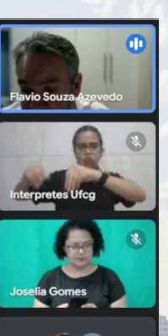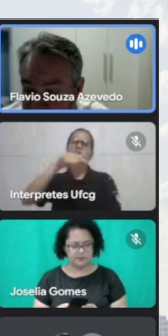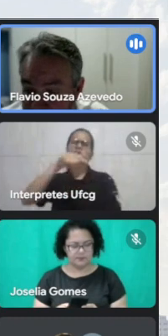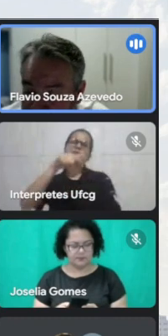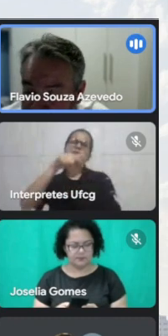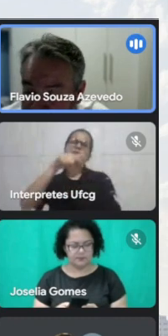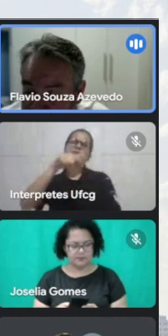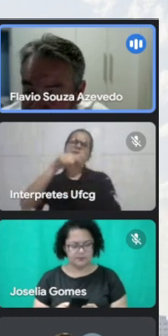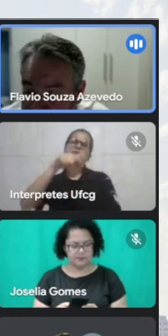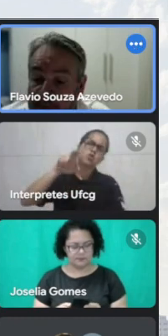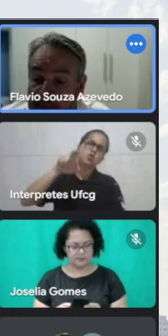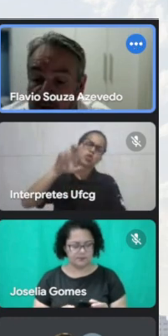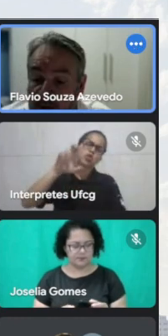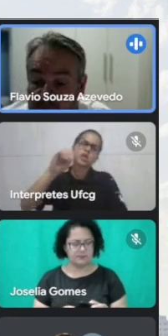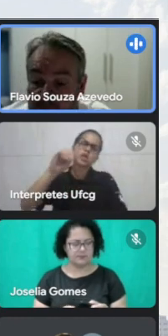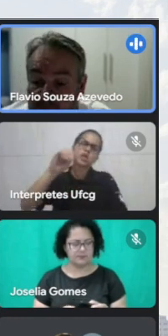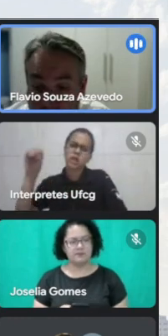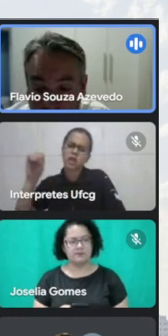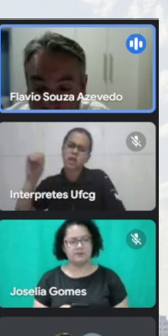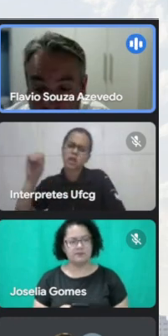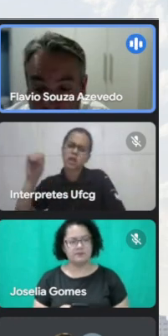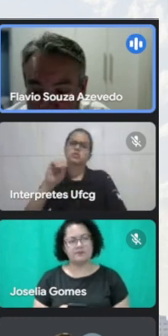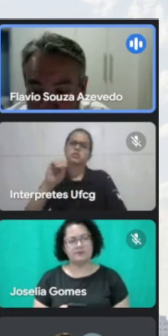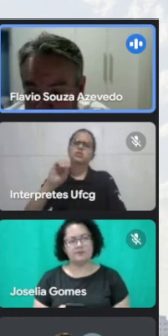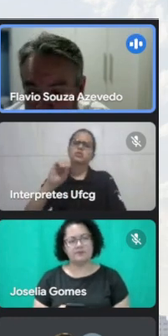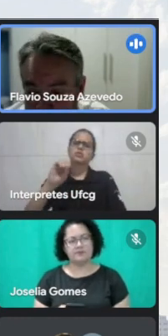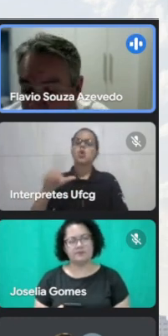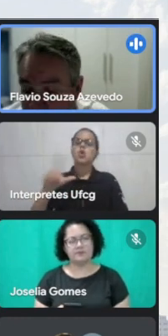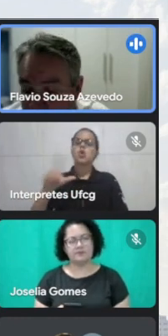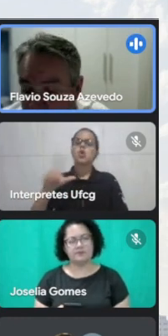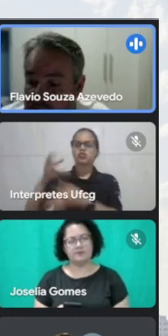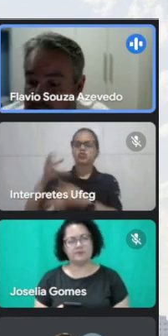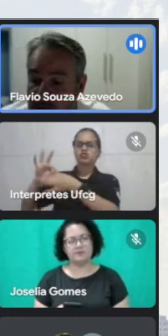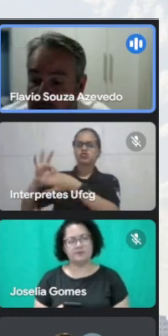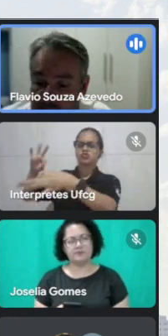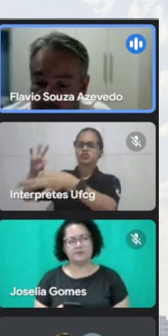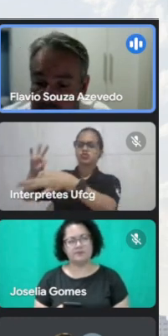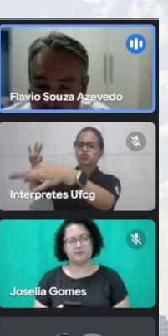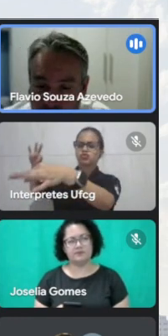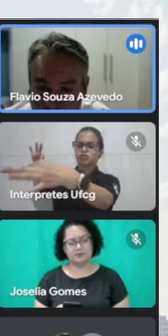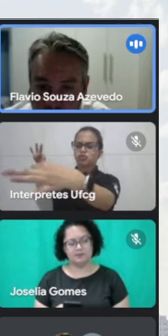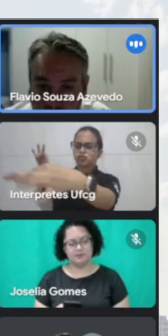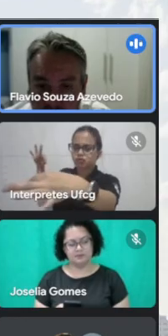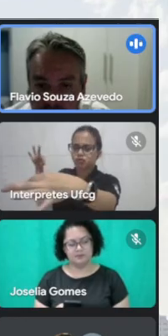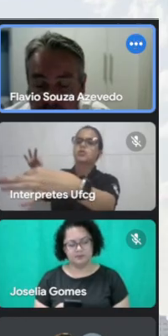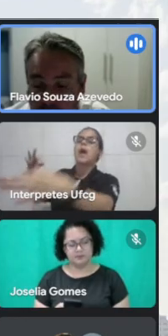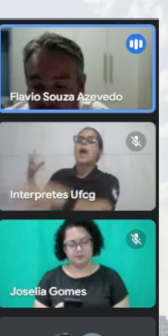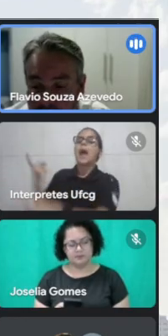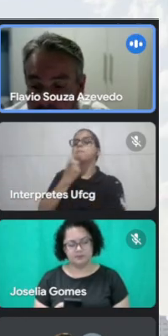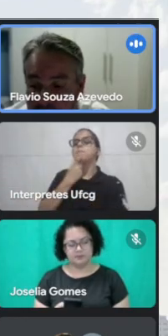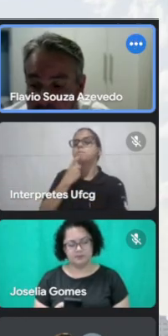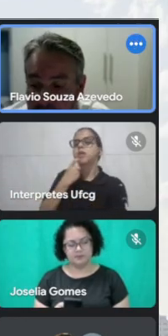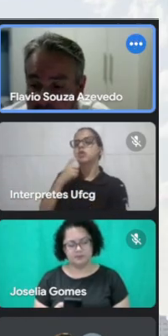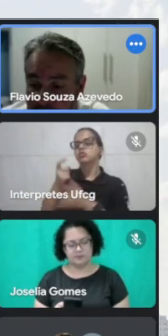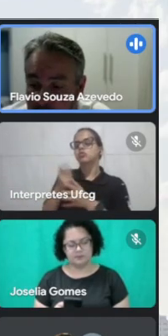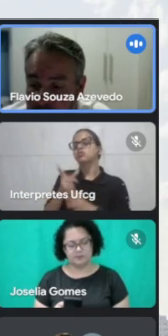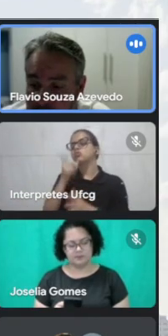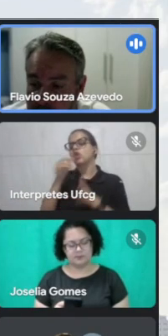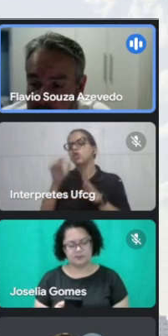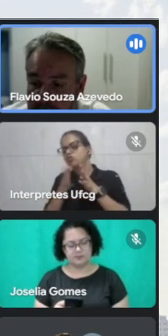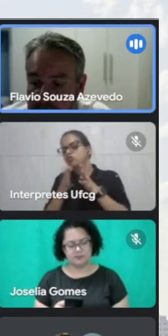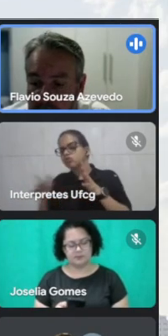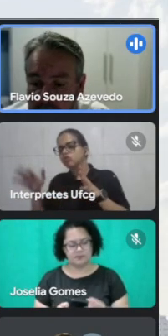7.400 hectares, com 30 quilômetros de extensão, 15 quilômetros ao longo do rio, né, cada margem,